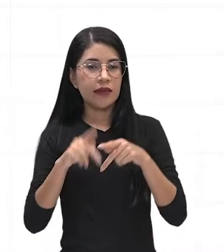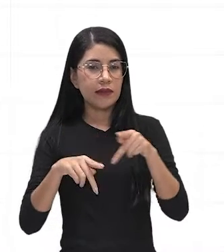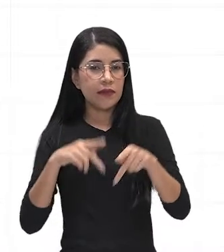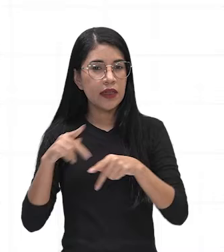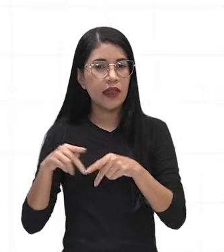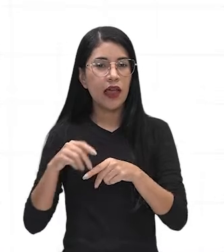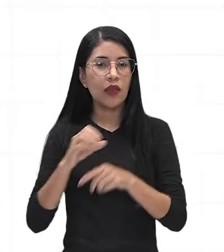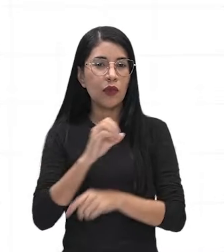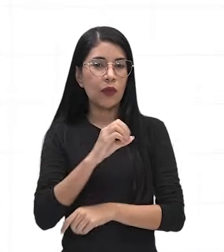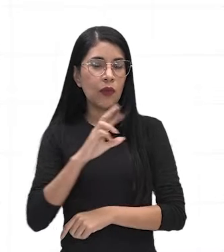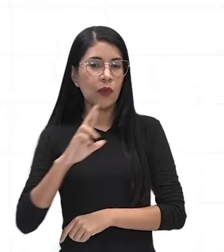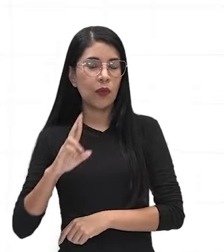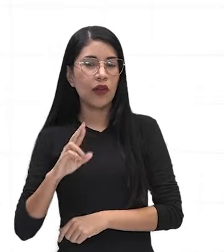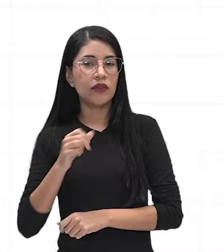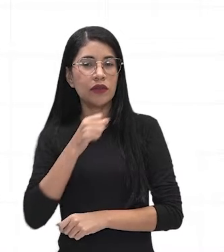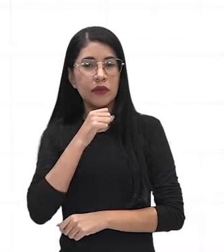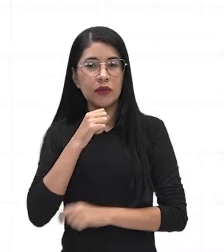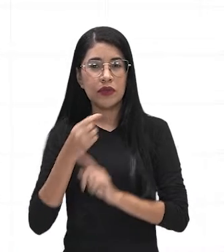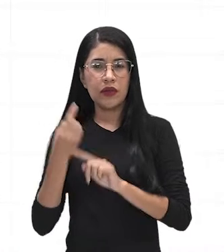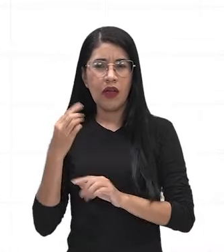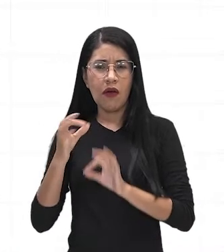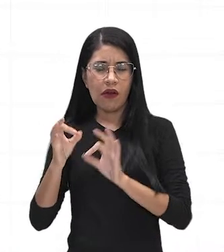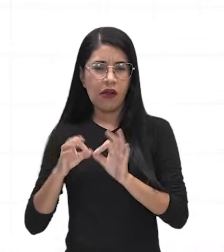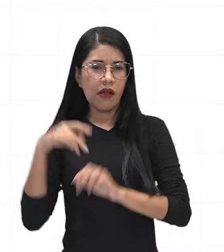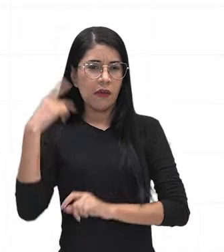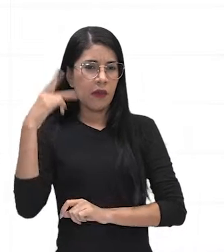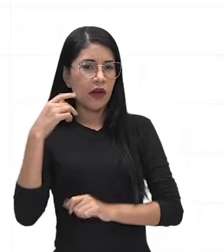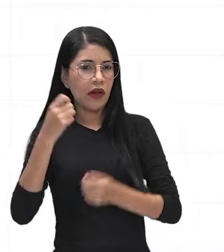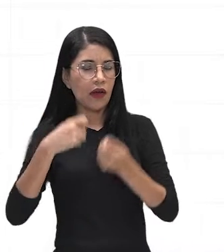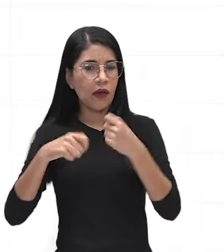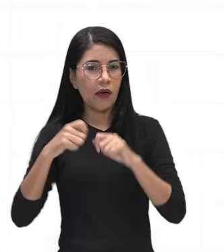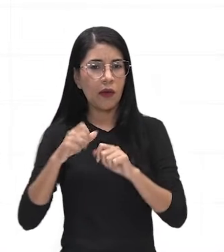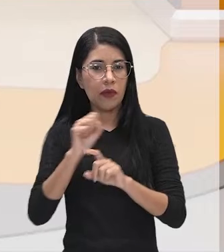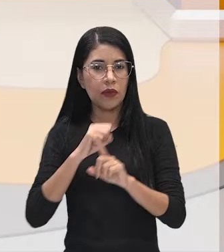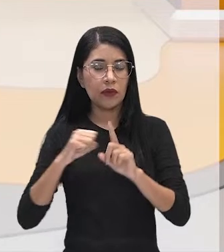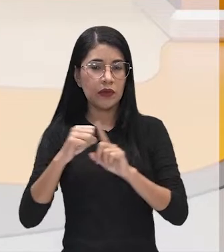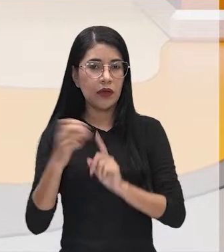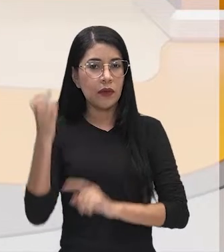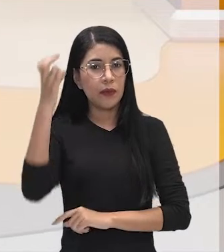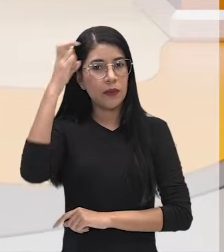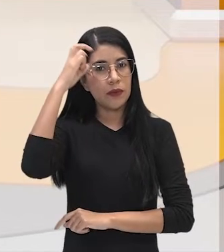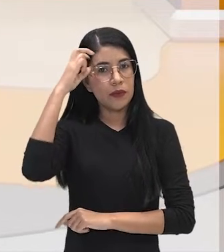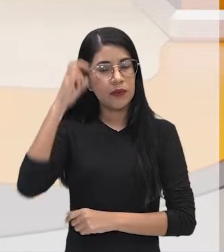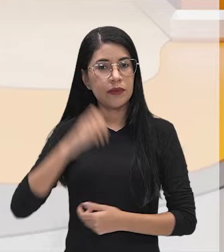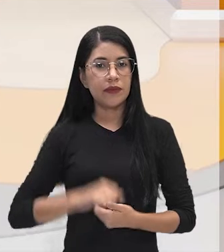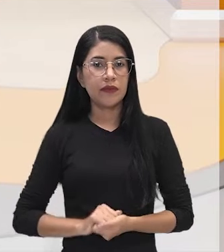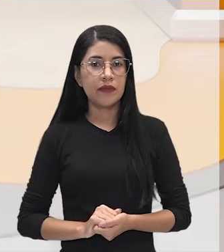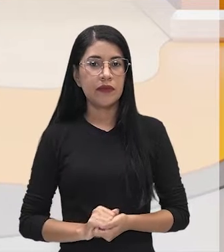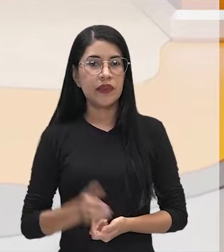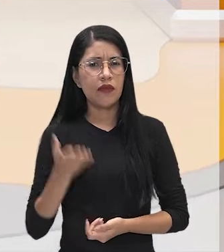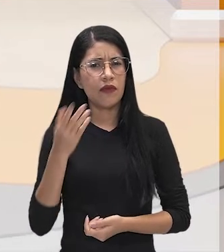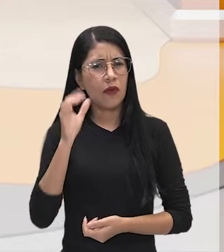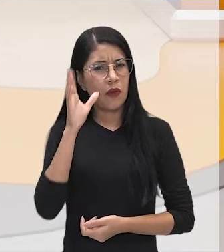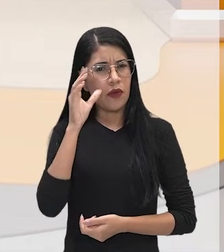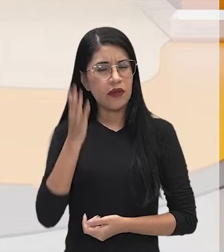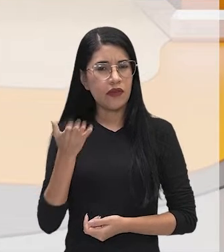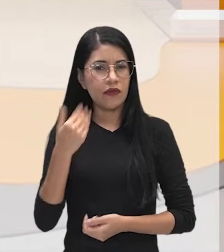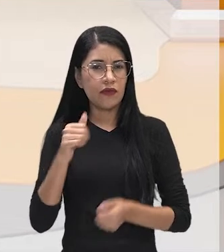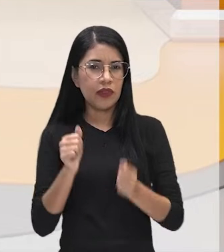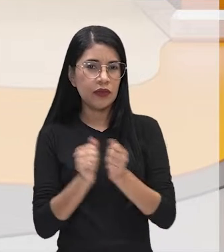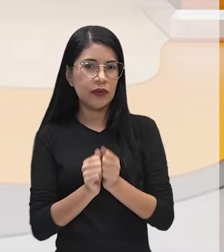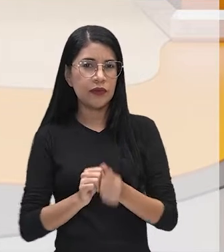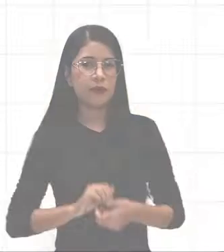Antigo Oriente, organização política, econômica, social e cultural. Ficaram curiosos? Então acompanha comigo